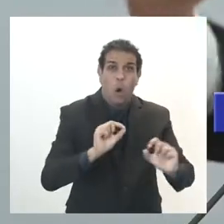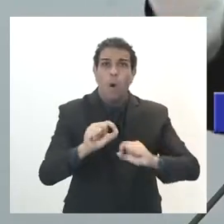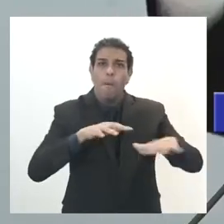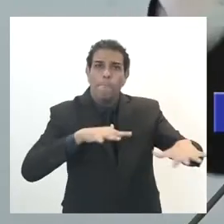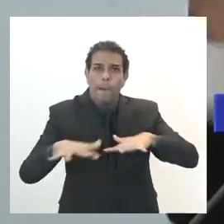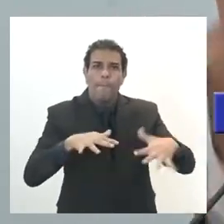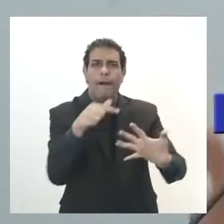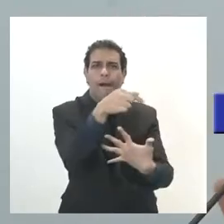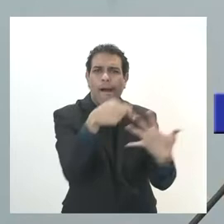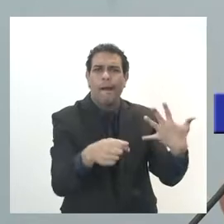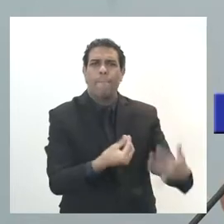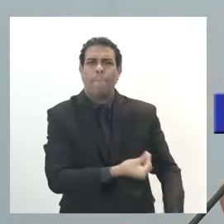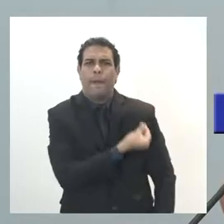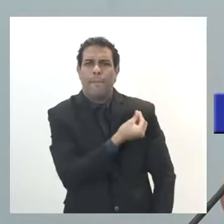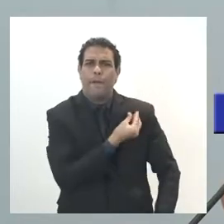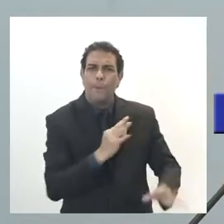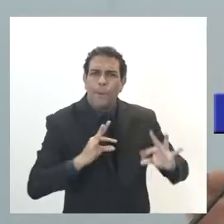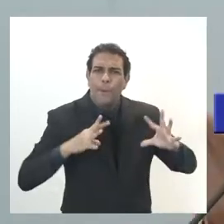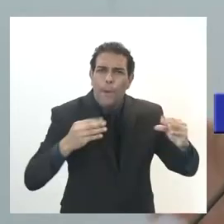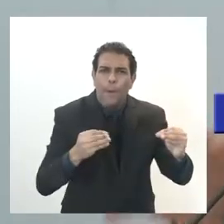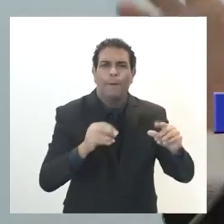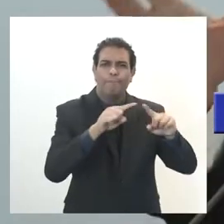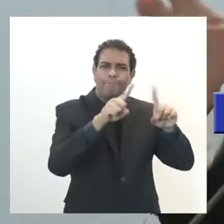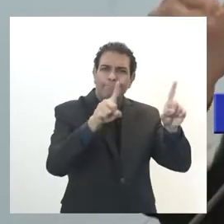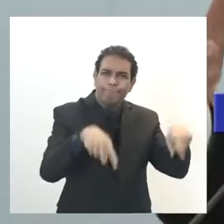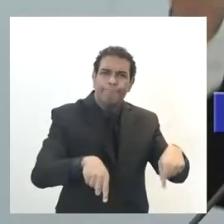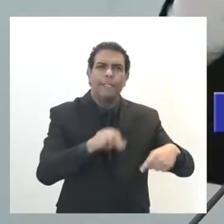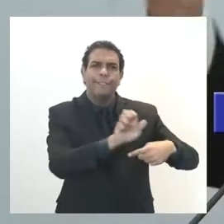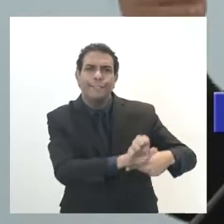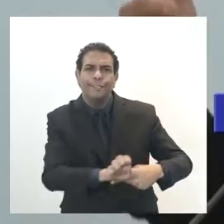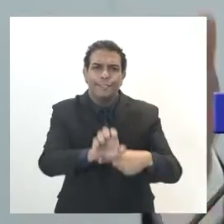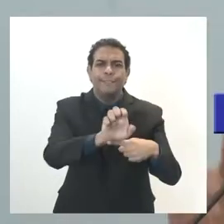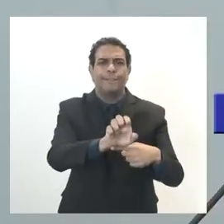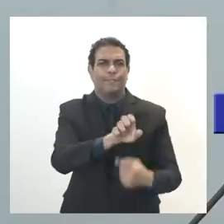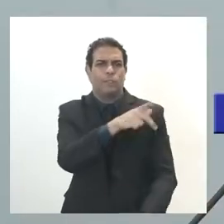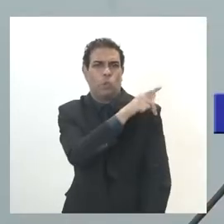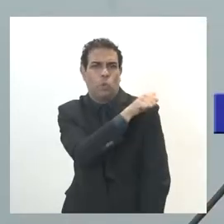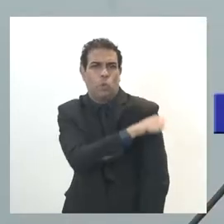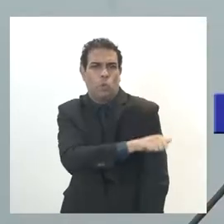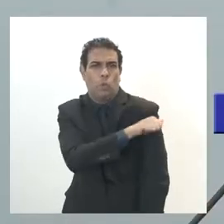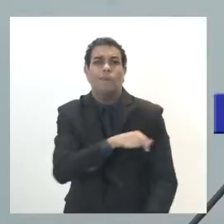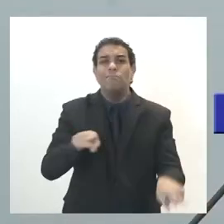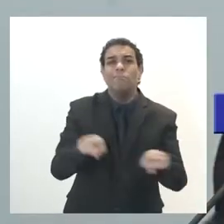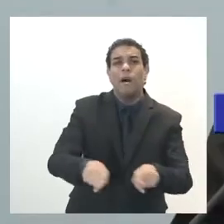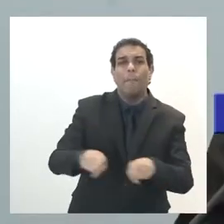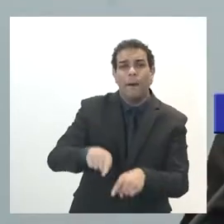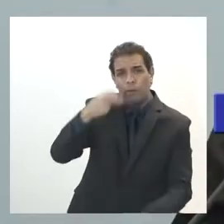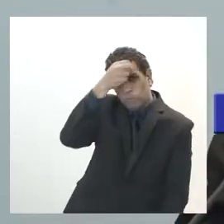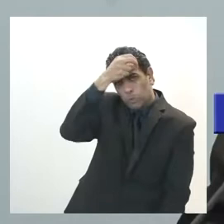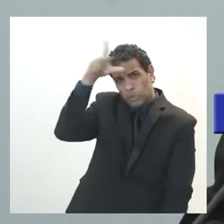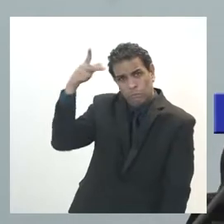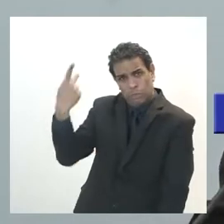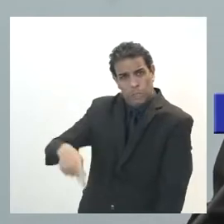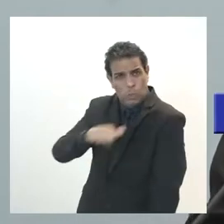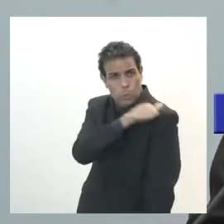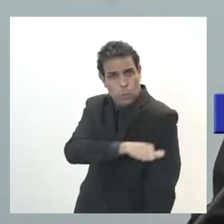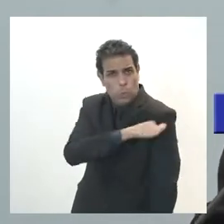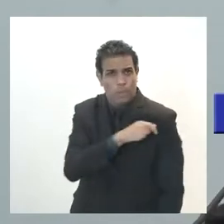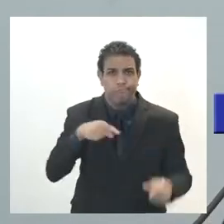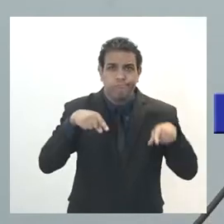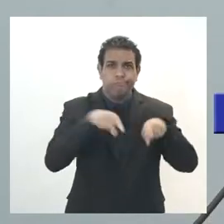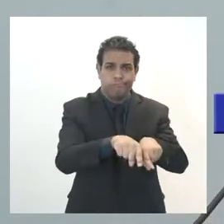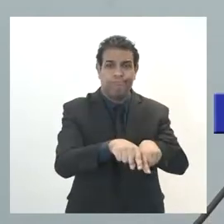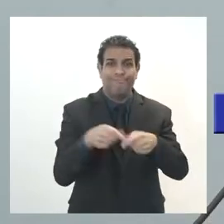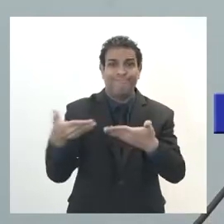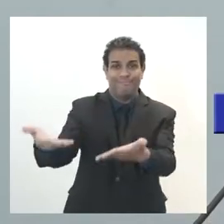mobilizar participação de servidores do Estado e dos Municípios eu vou tomar a liberdade então de passar